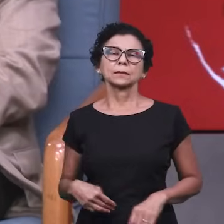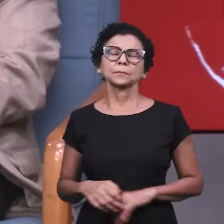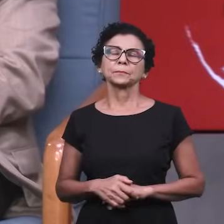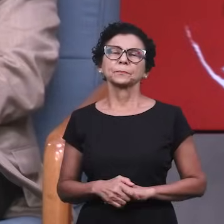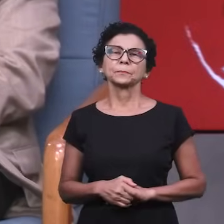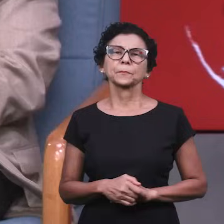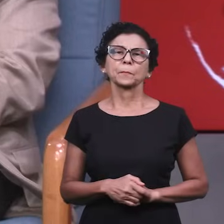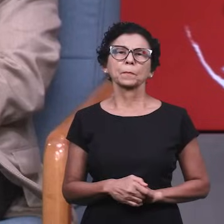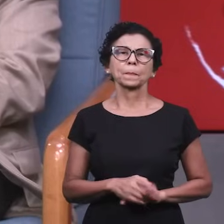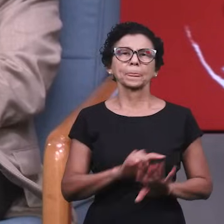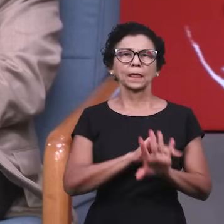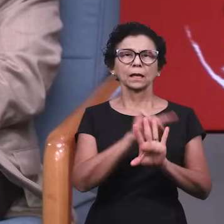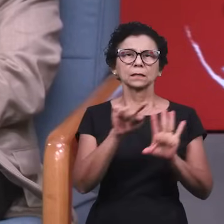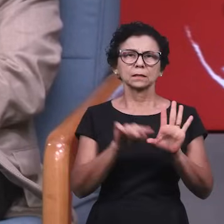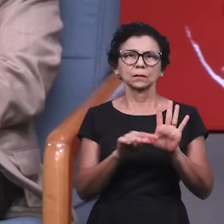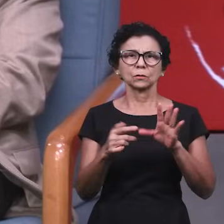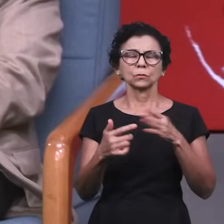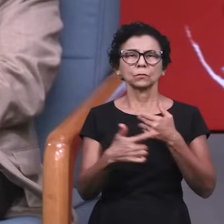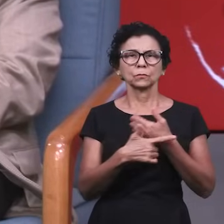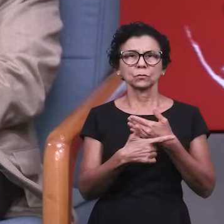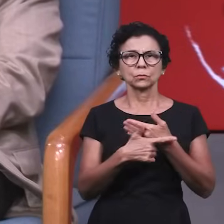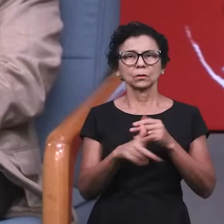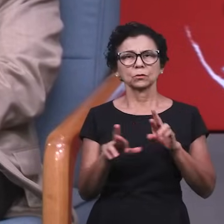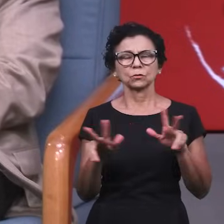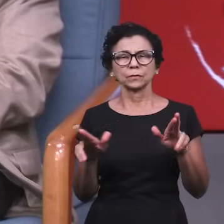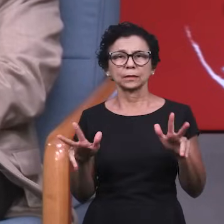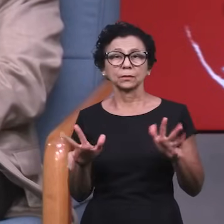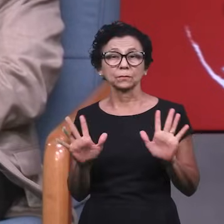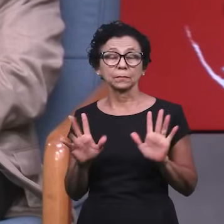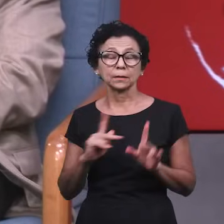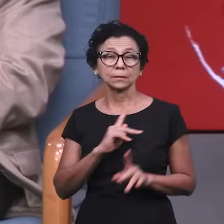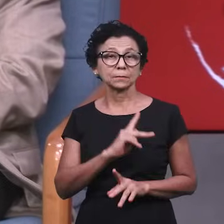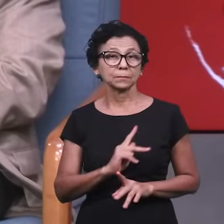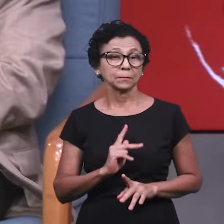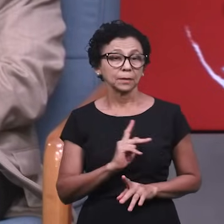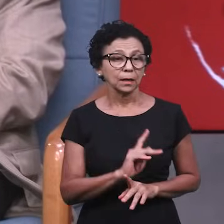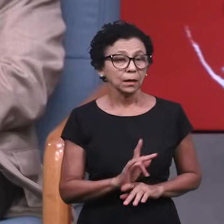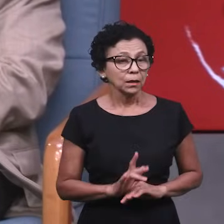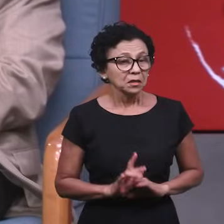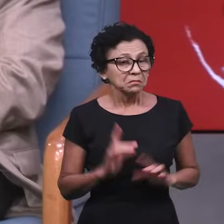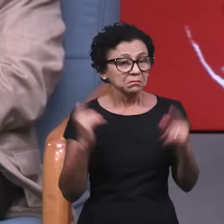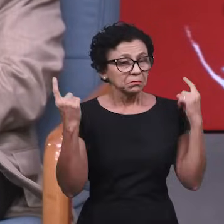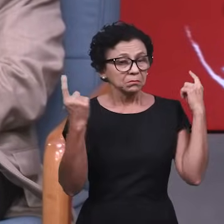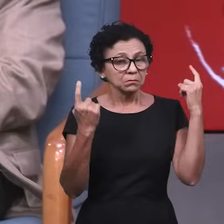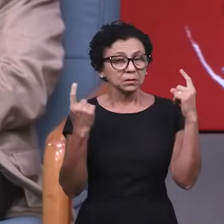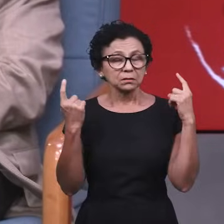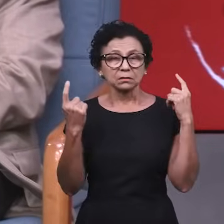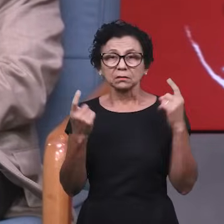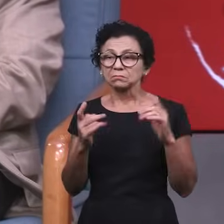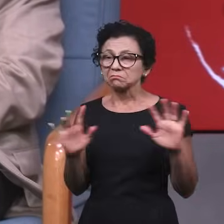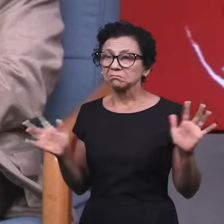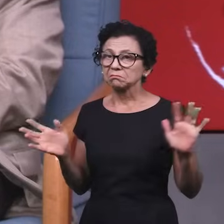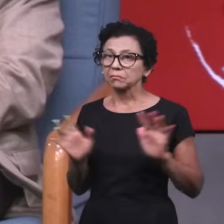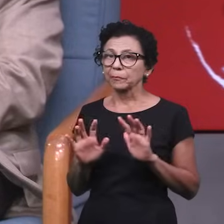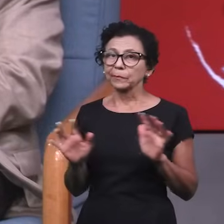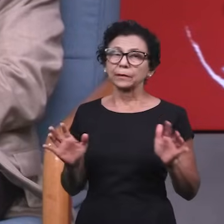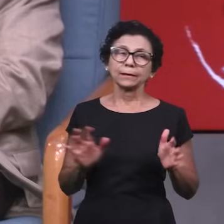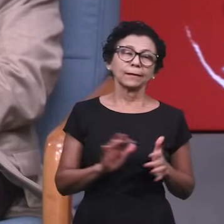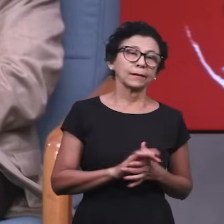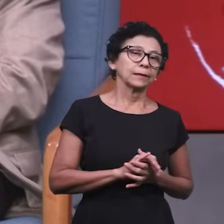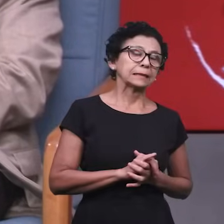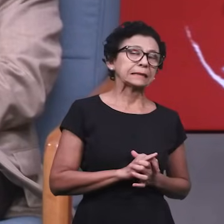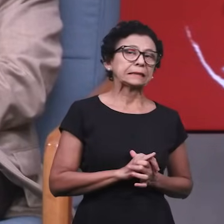momento uma preocupação do apóstolo Paulo em designar ou